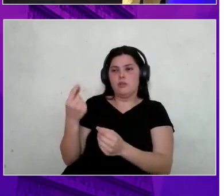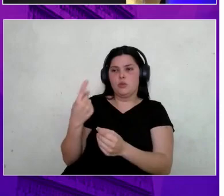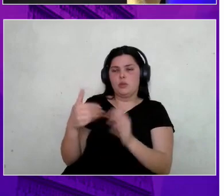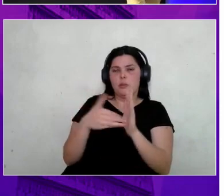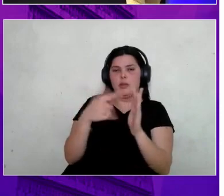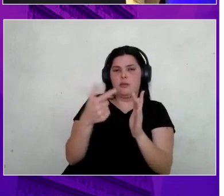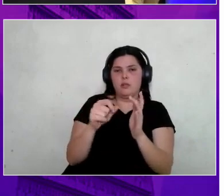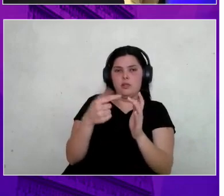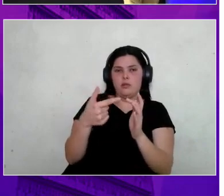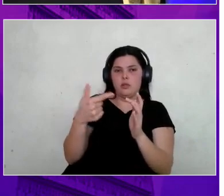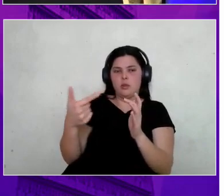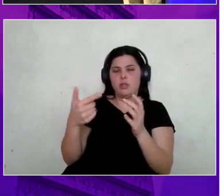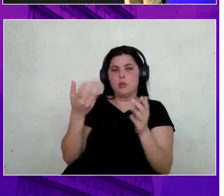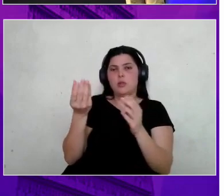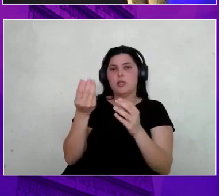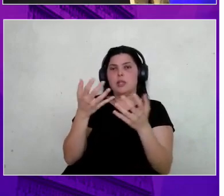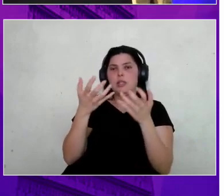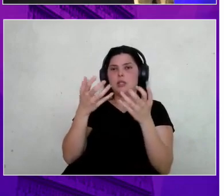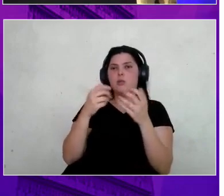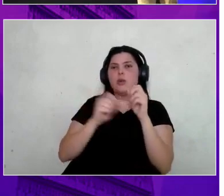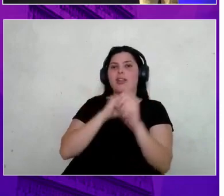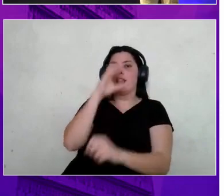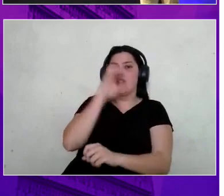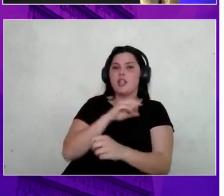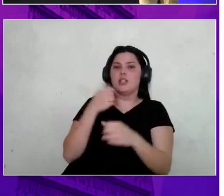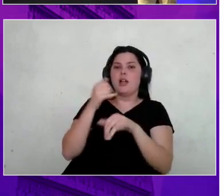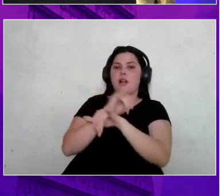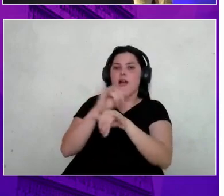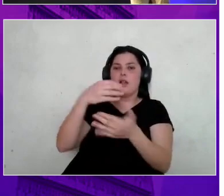deixar que os clientes conseguissem renotificar as